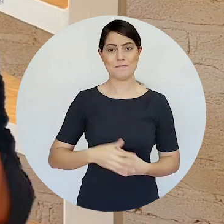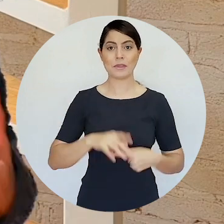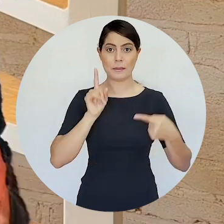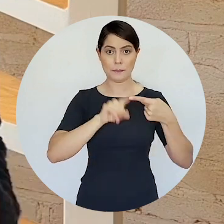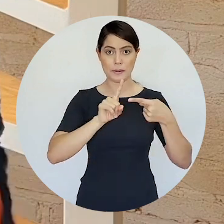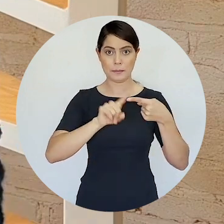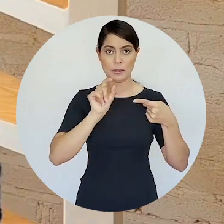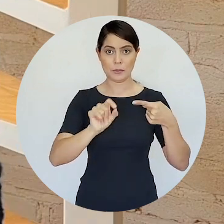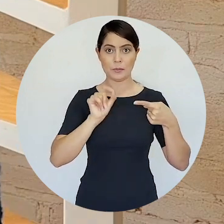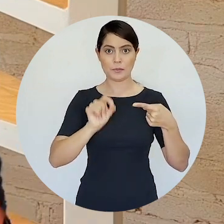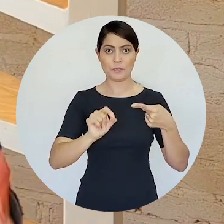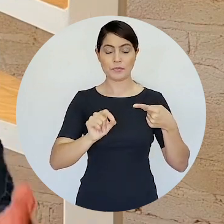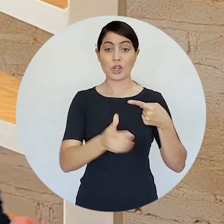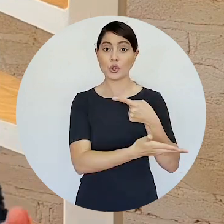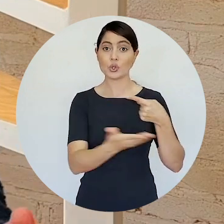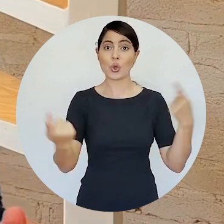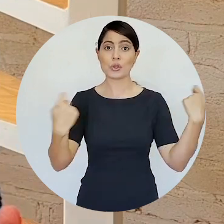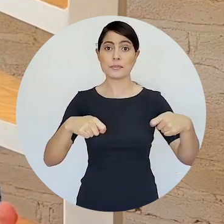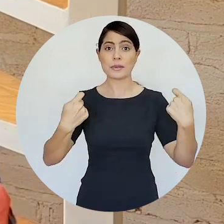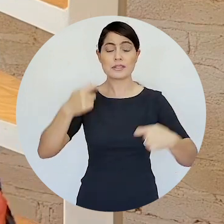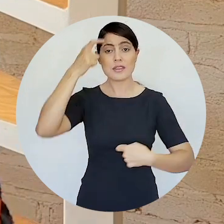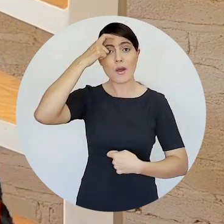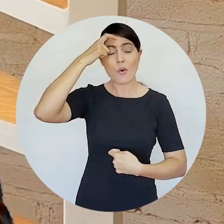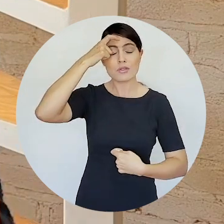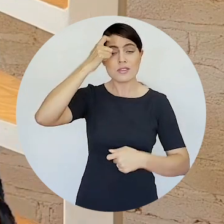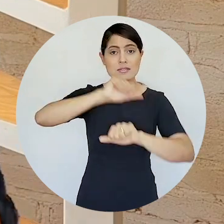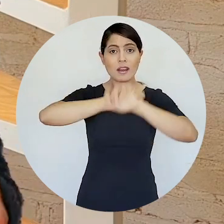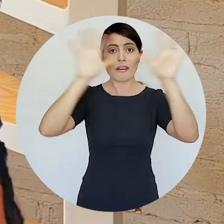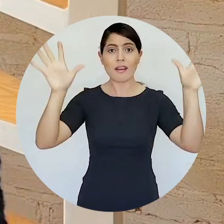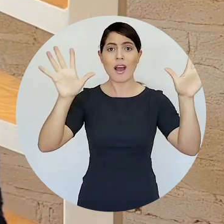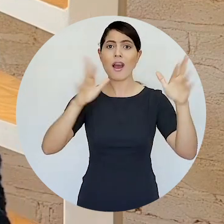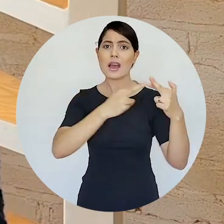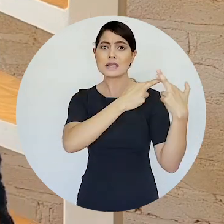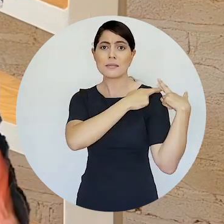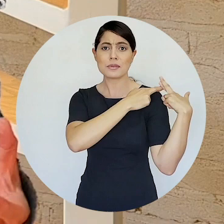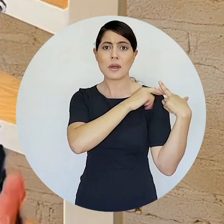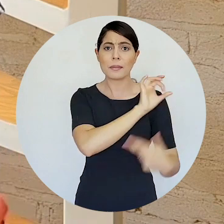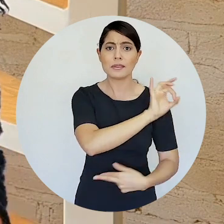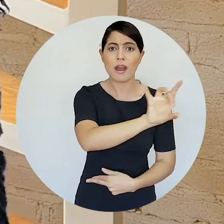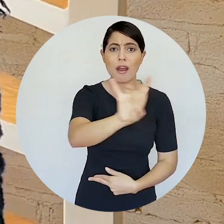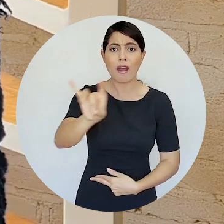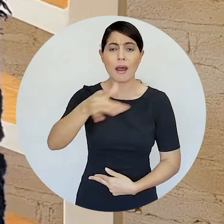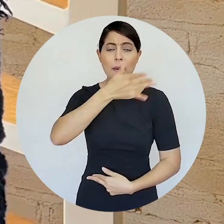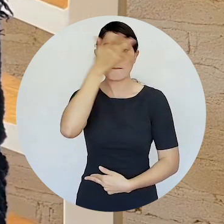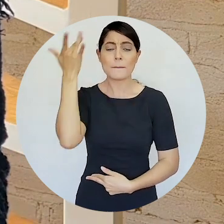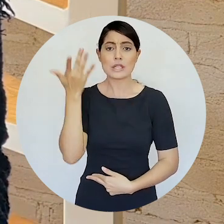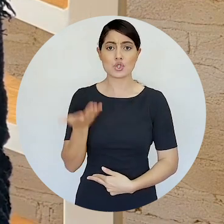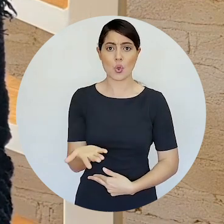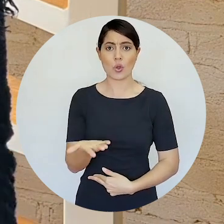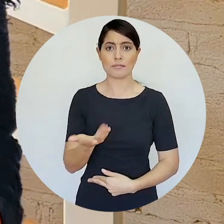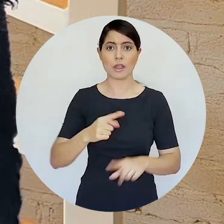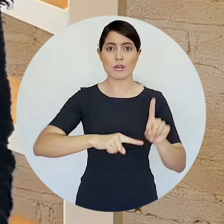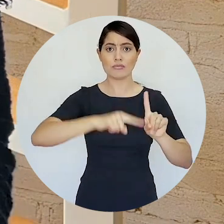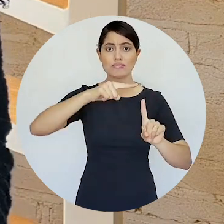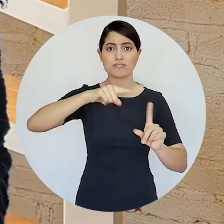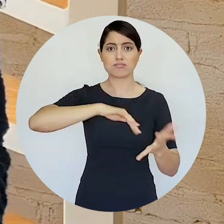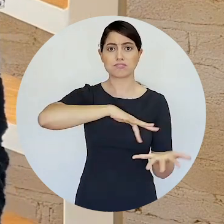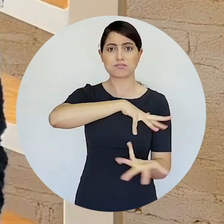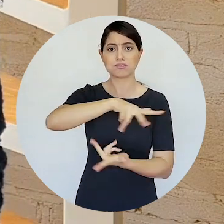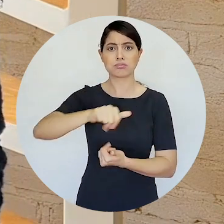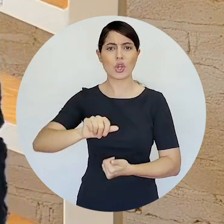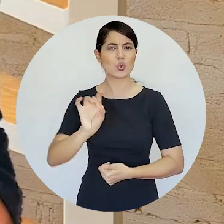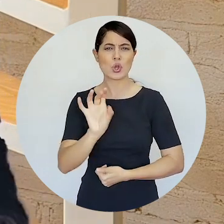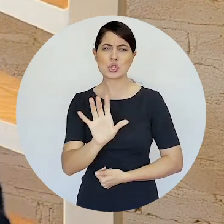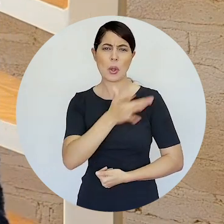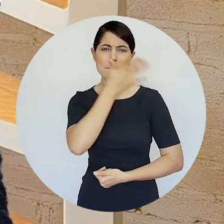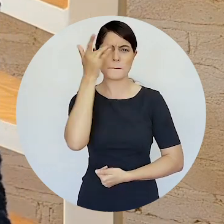eu espero de vocês? Em primeiro lugar, todo mundo tem que tomar consciência da nossa responsabilidade sobre o aquecimento